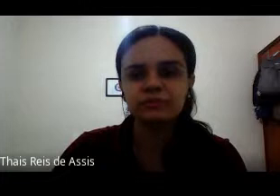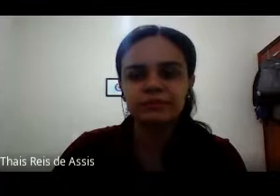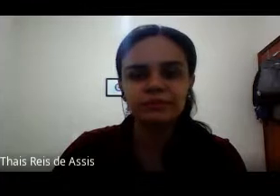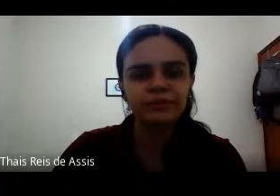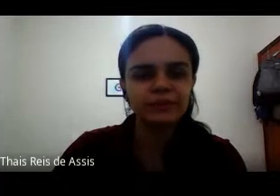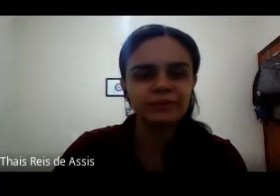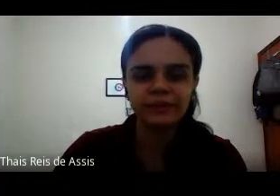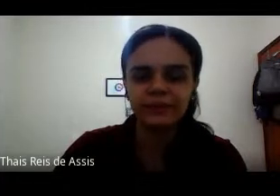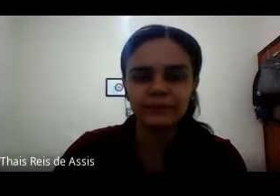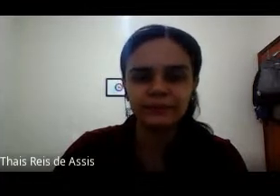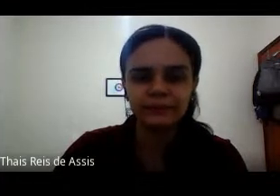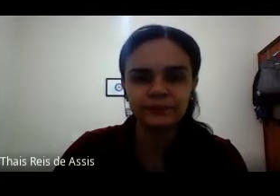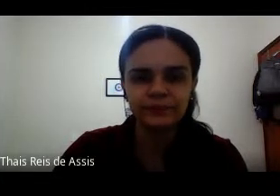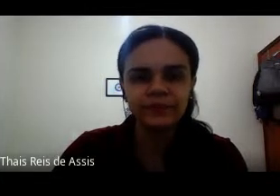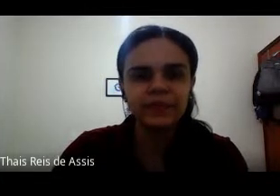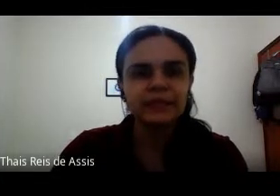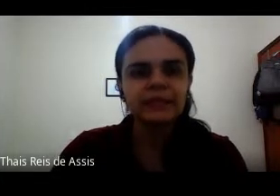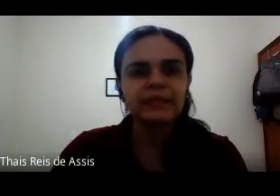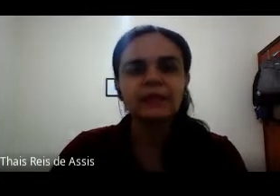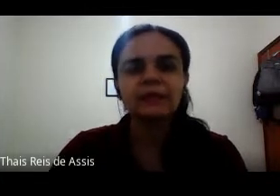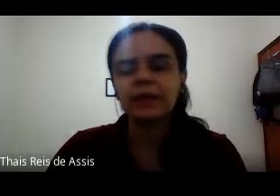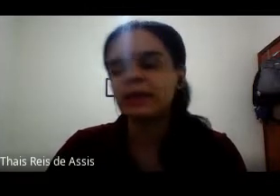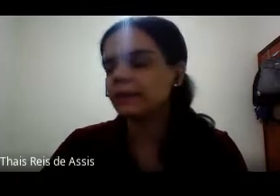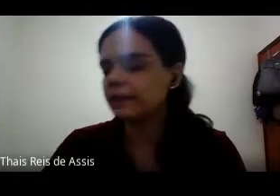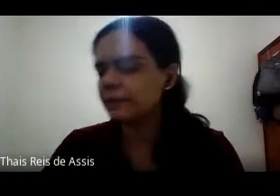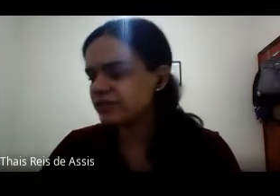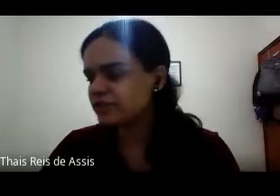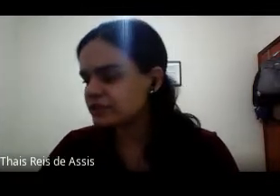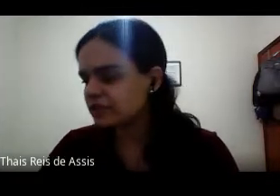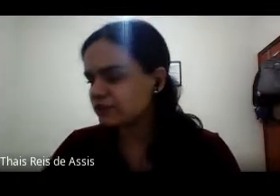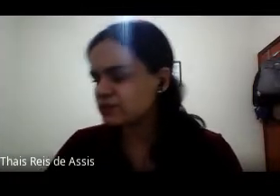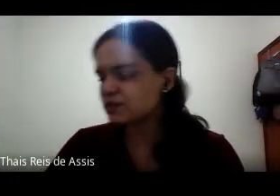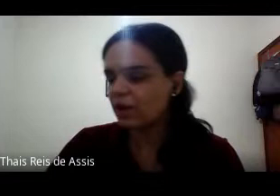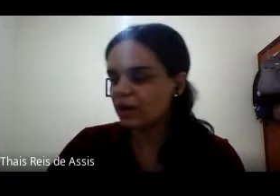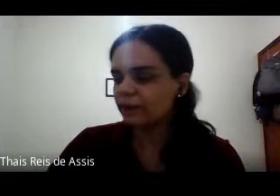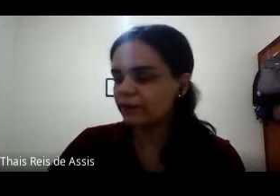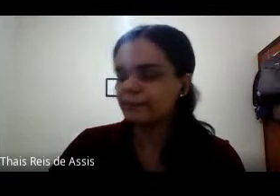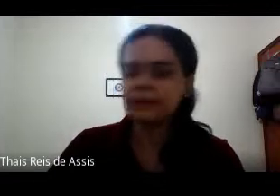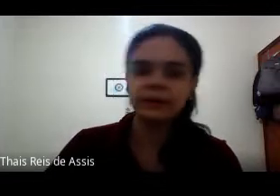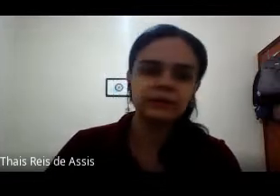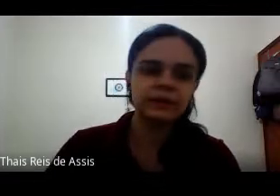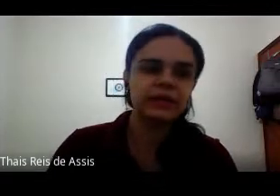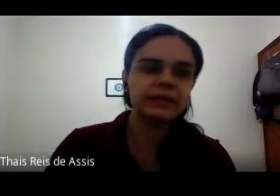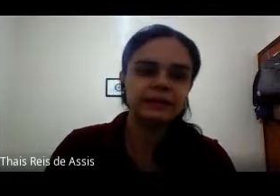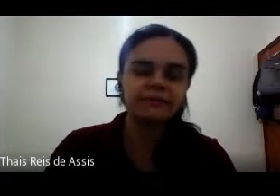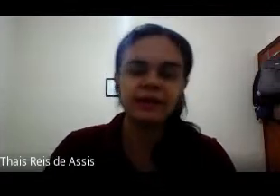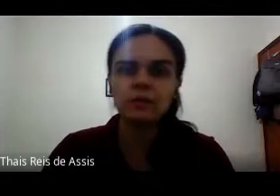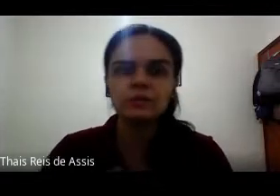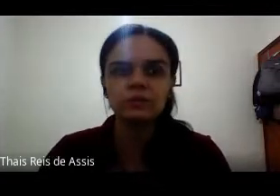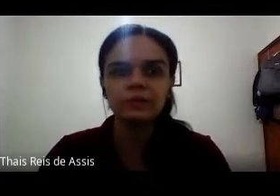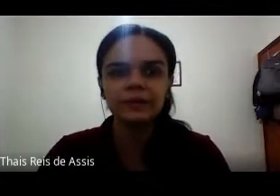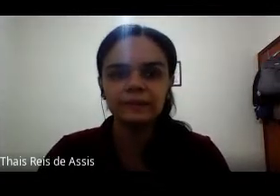repetir. Oh, meu Deus, perdão. Então, mediante essa nova escola, o Liban, ele